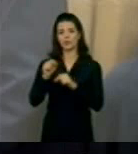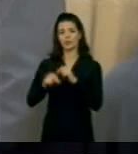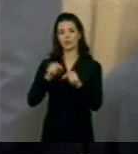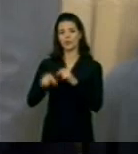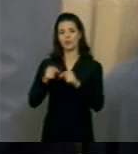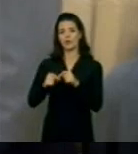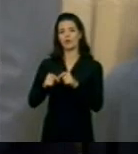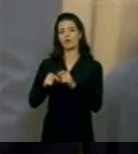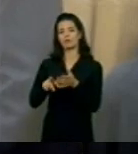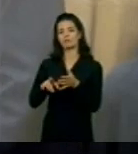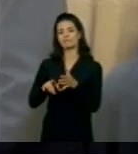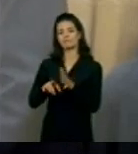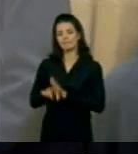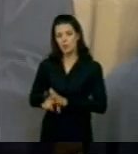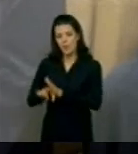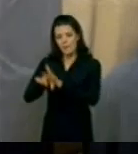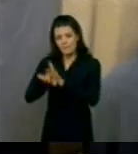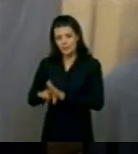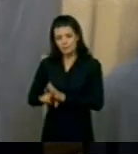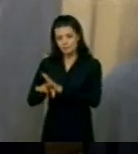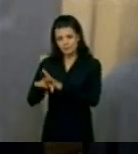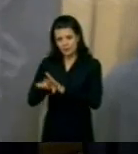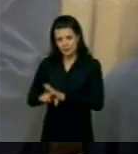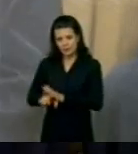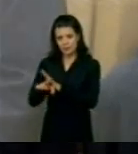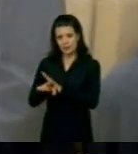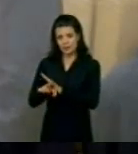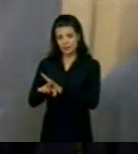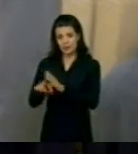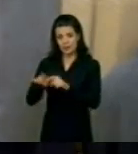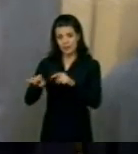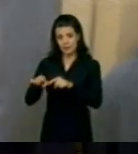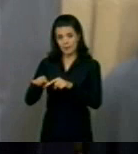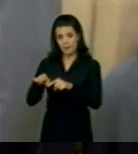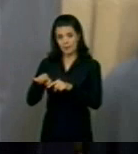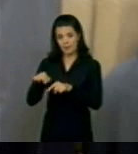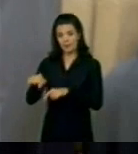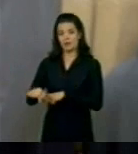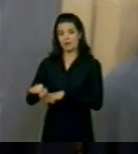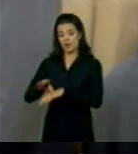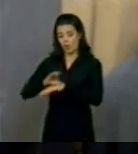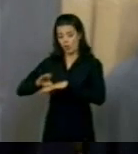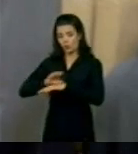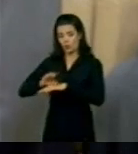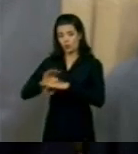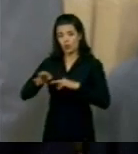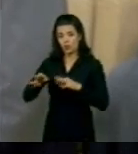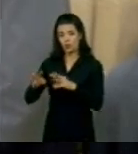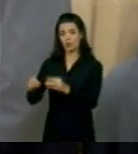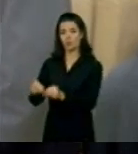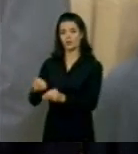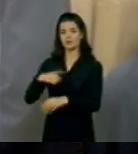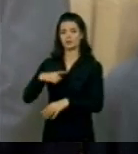arqueologia constitucional, o Instituto está presente em todas as constituições democráticas de